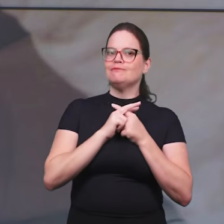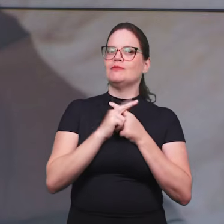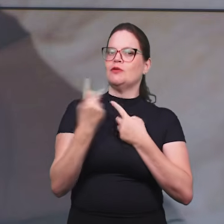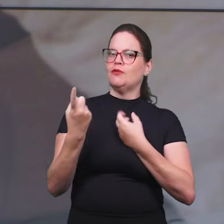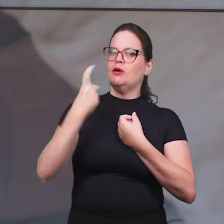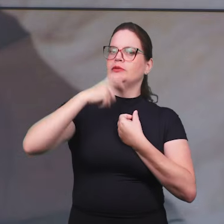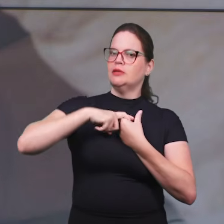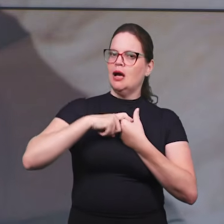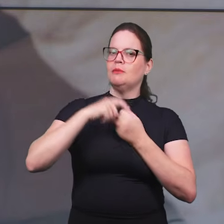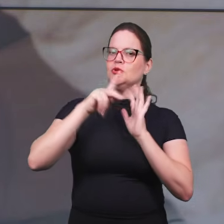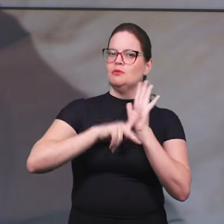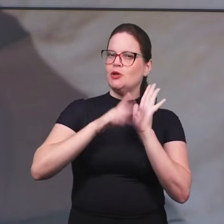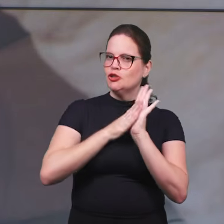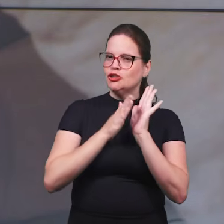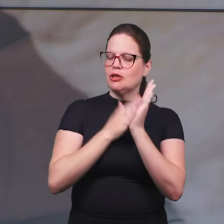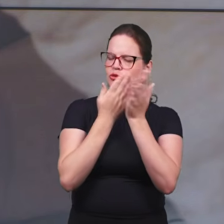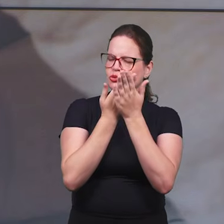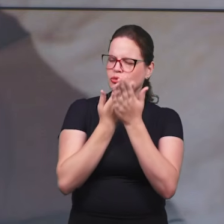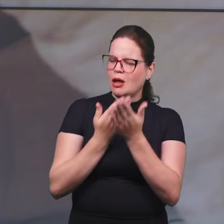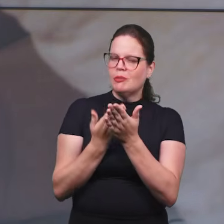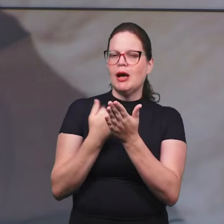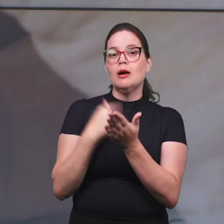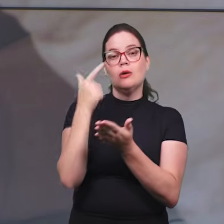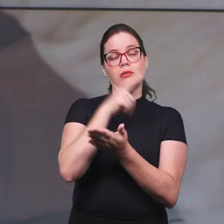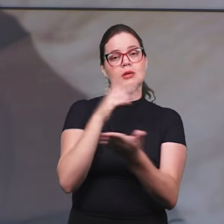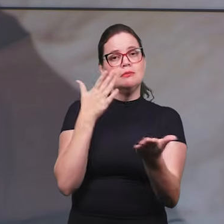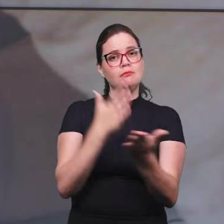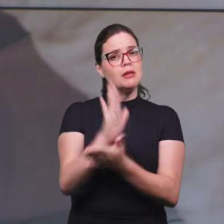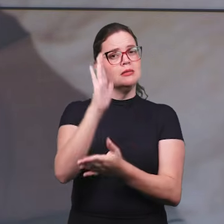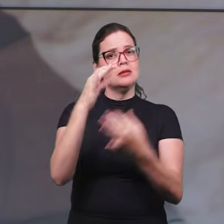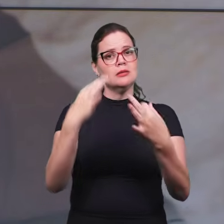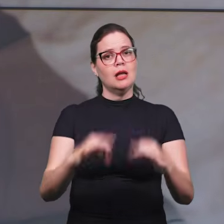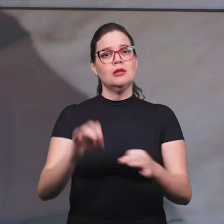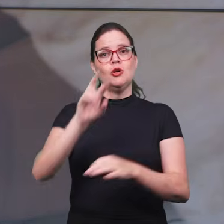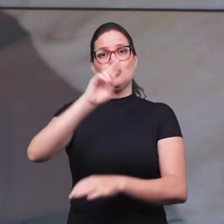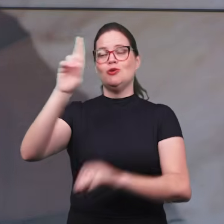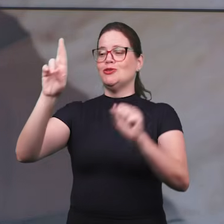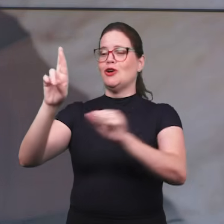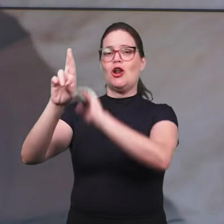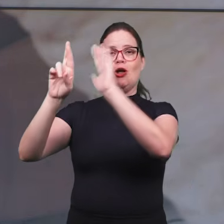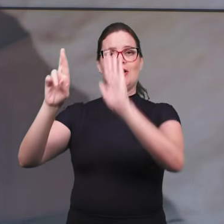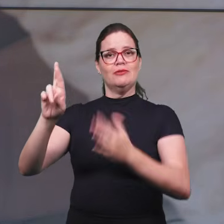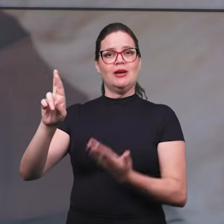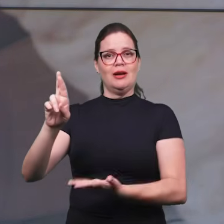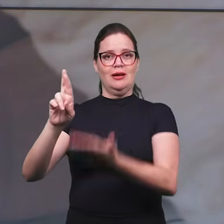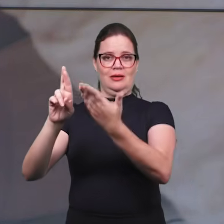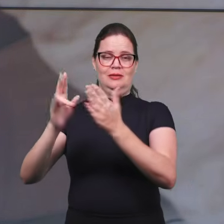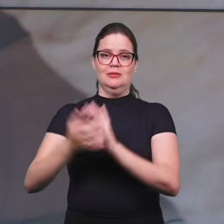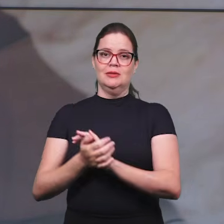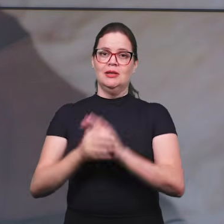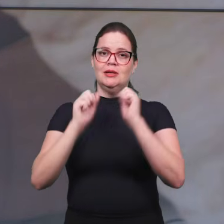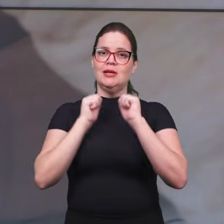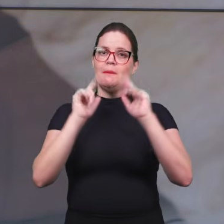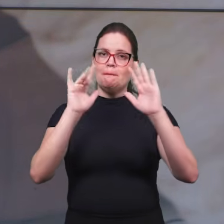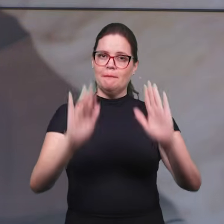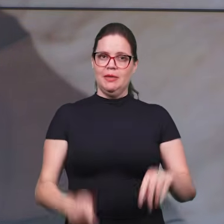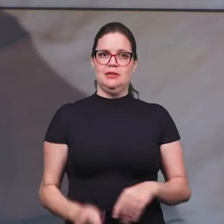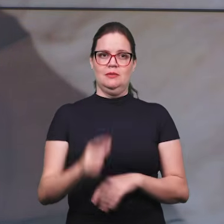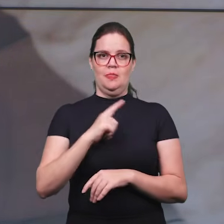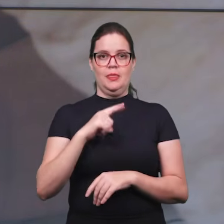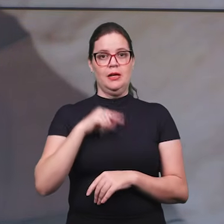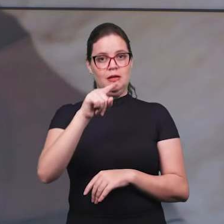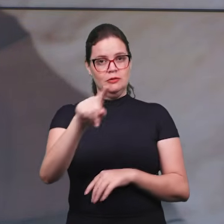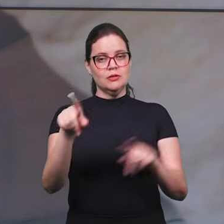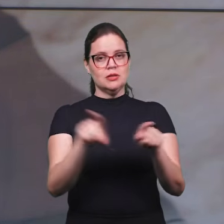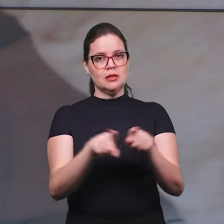os ajustes, né? Refizemos o nosso projeto e a aprovação veio e o nome do Senhor foi glorificado na nossa vida e